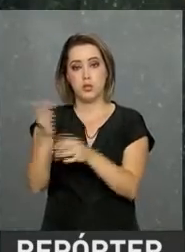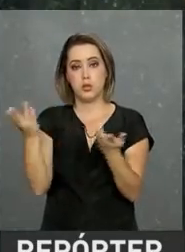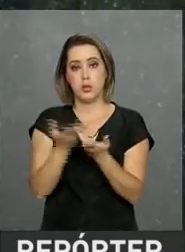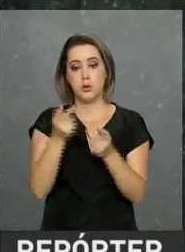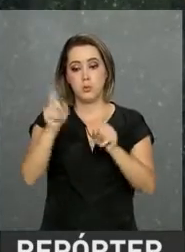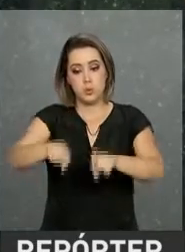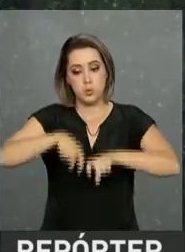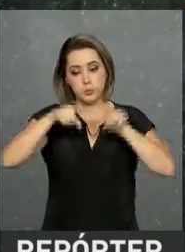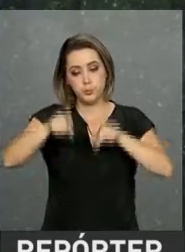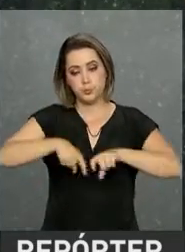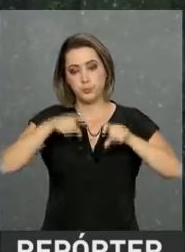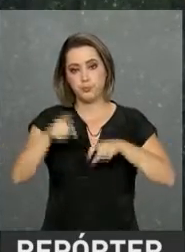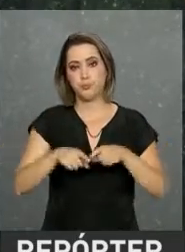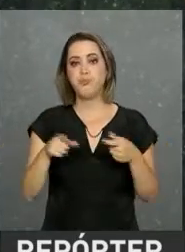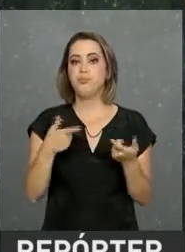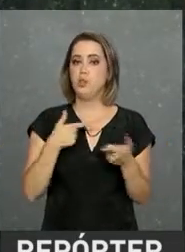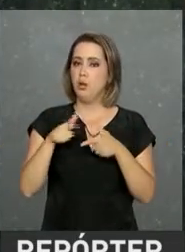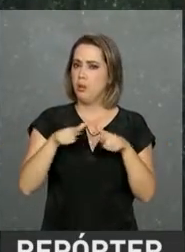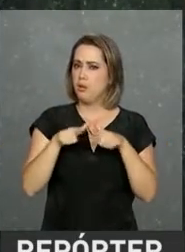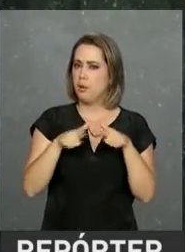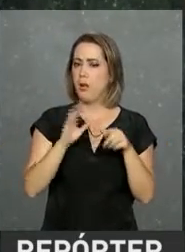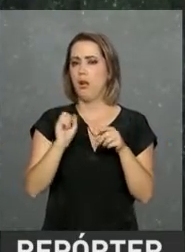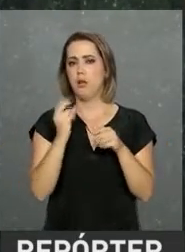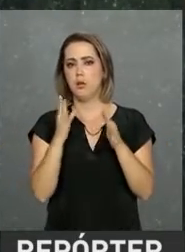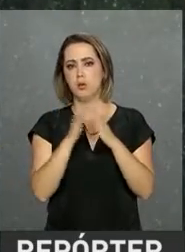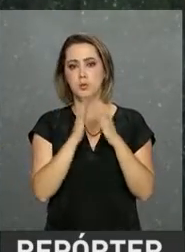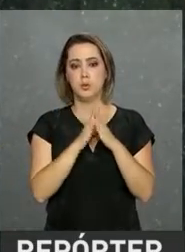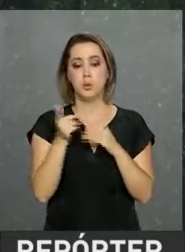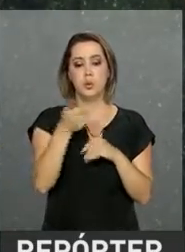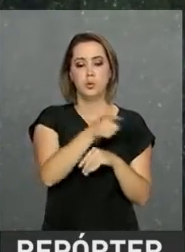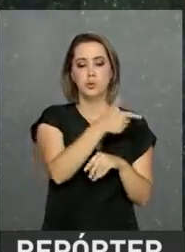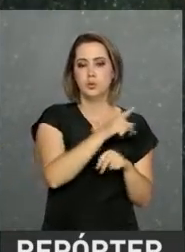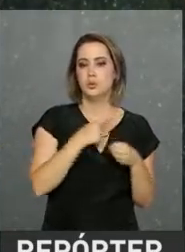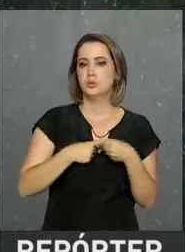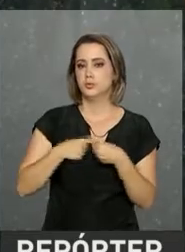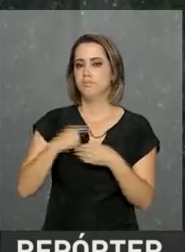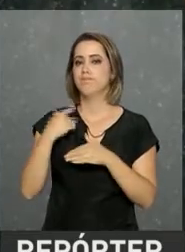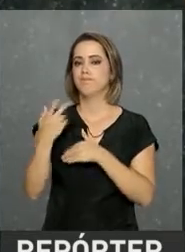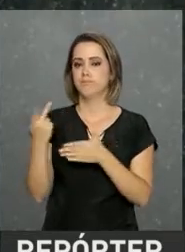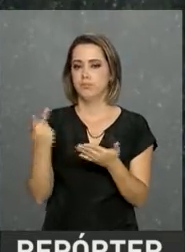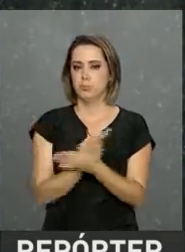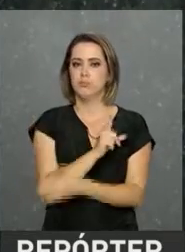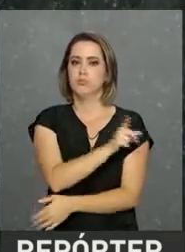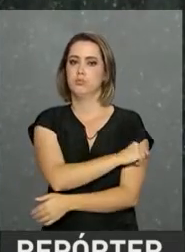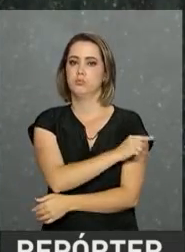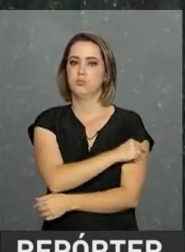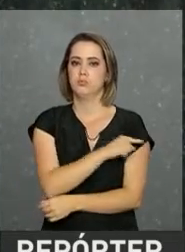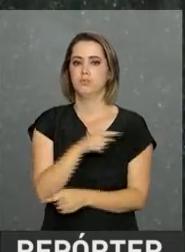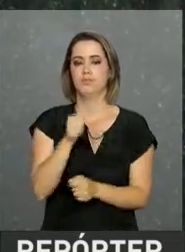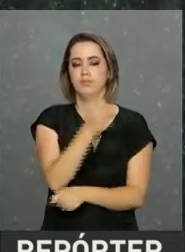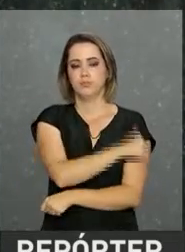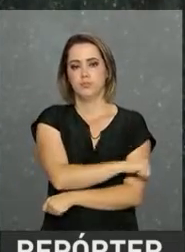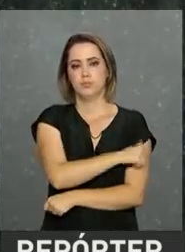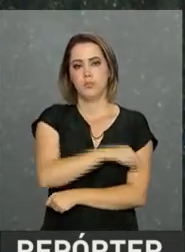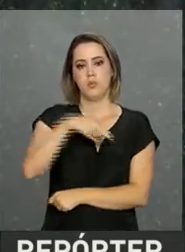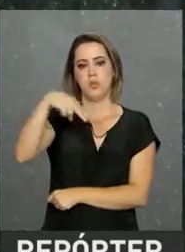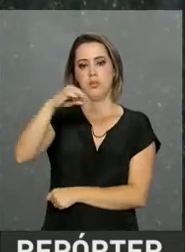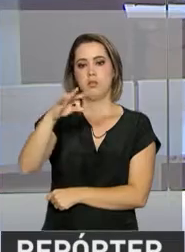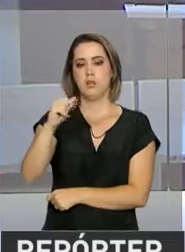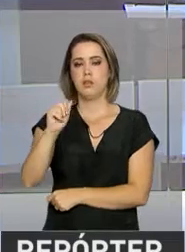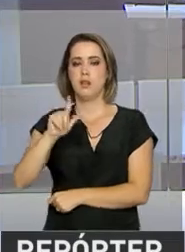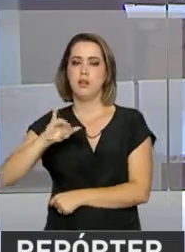rurais. Os demais municípios também serão imunizados de forma gradativa até o final deste ano. Do Rio de Janeiro, Natália